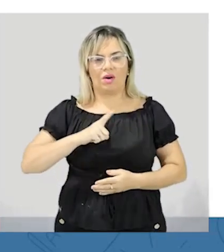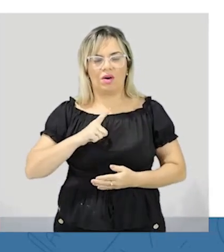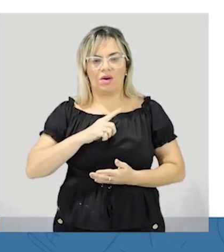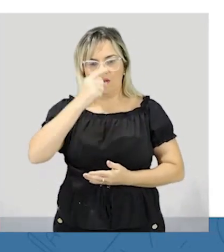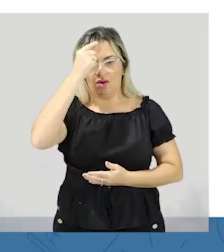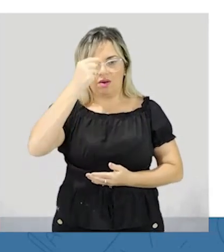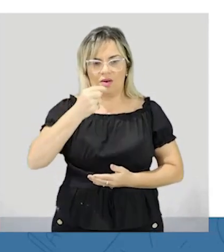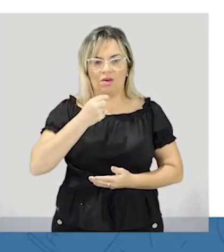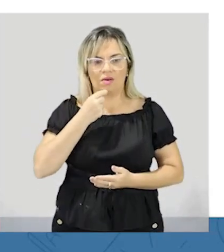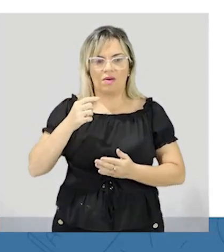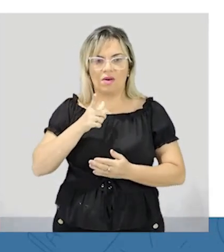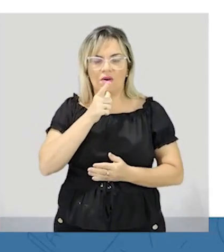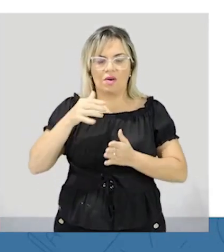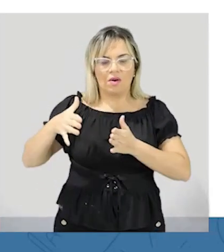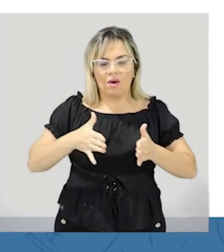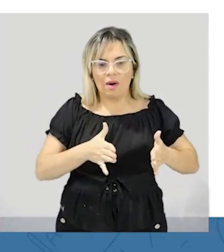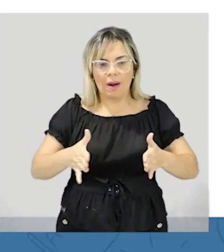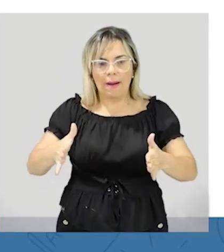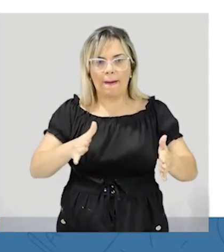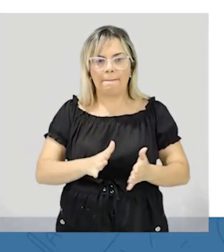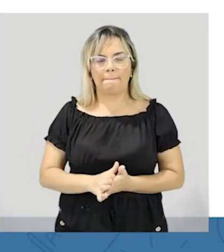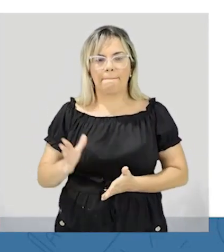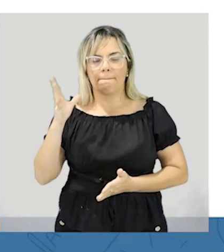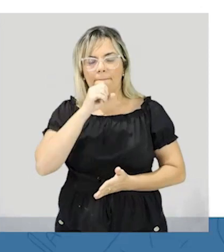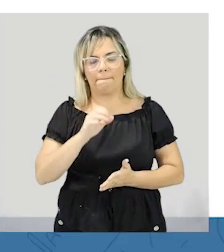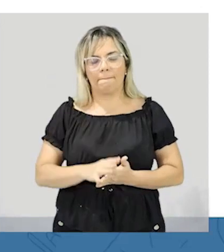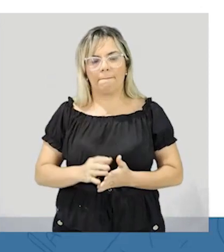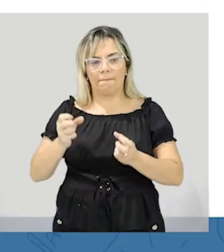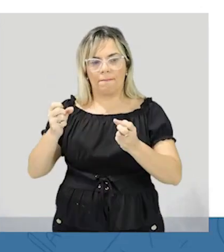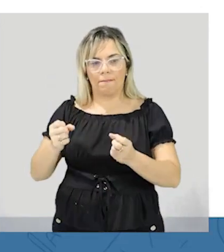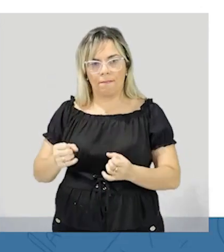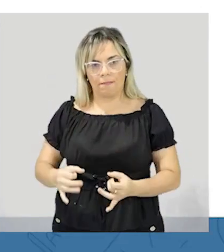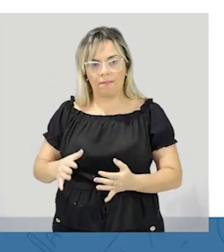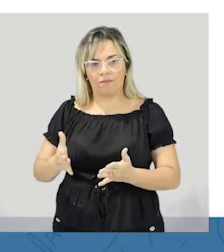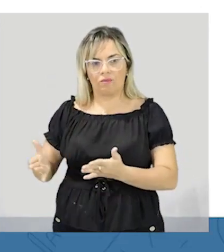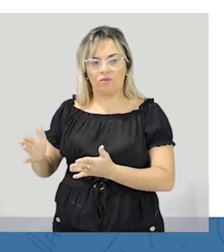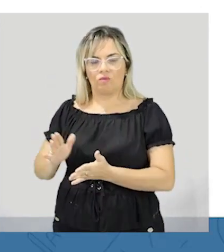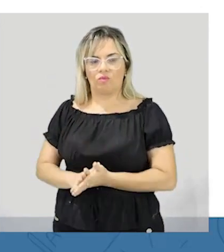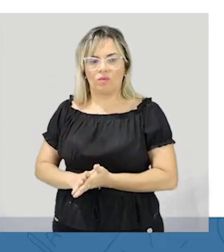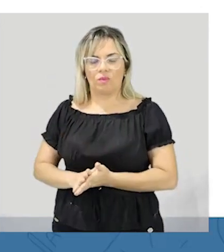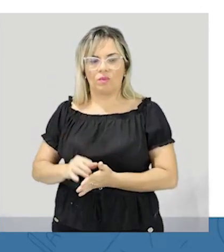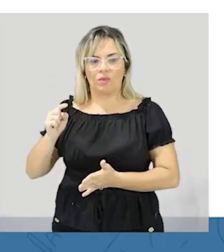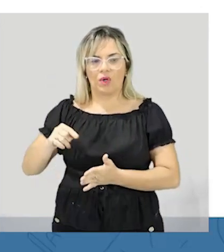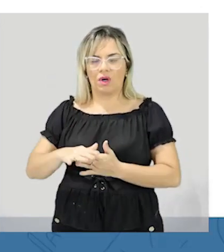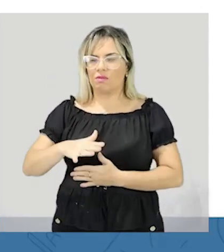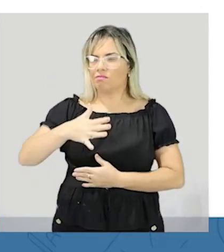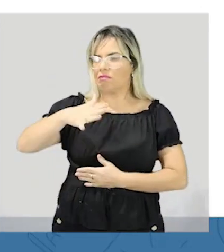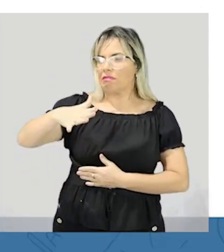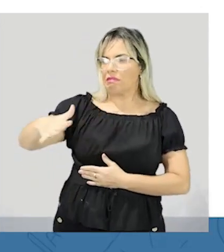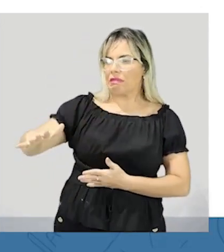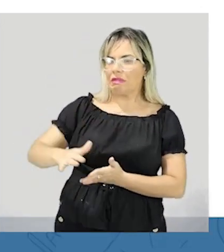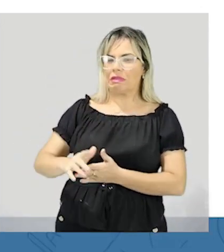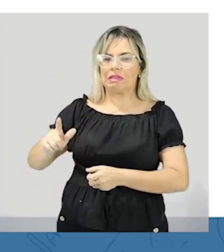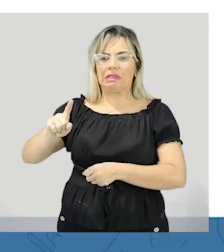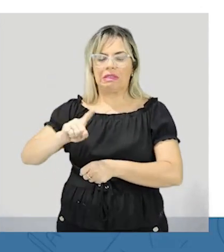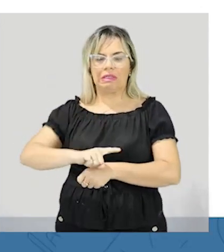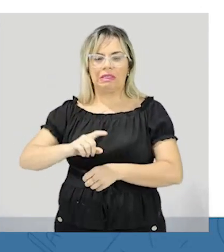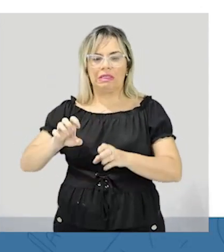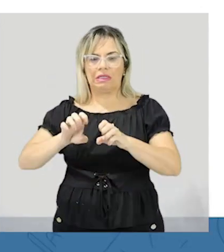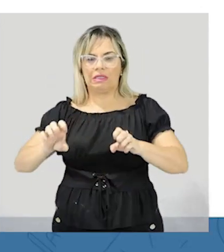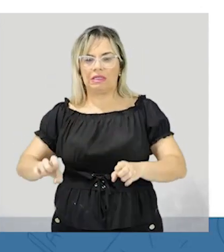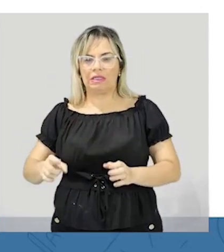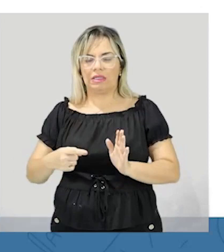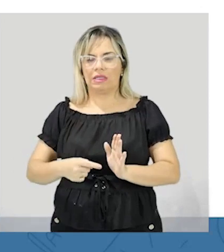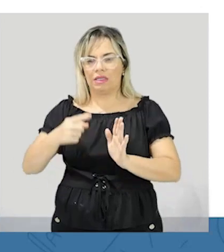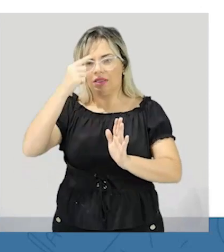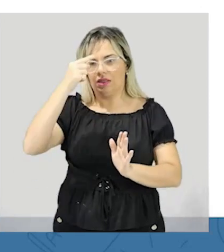rio, rapidamente falando. Vamos embora ver o comando. O que o comando diz? A paisagem geomorfológica retratada na imagem reporta-se uma